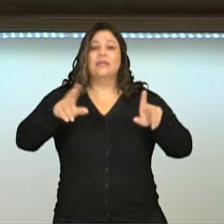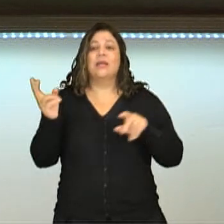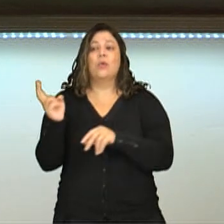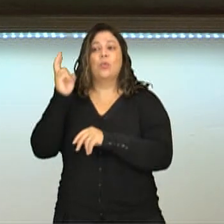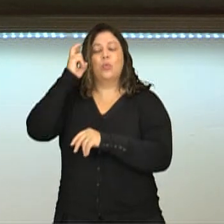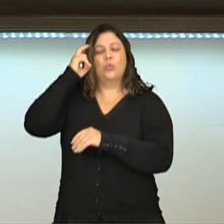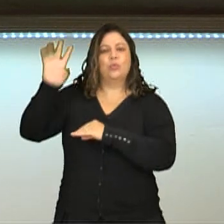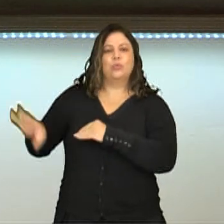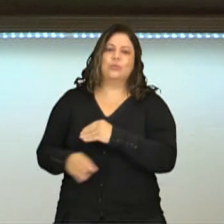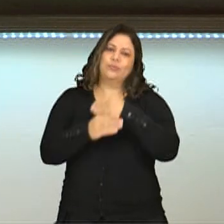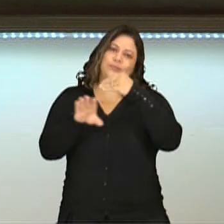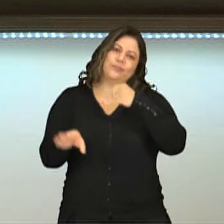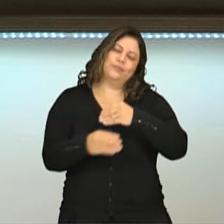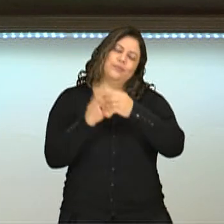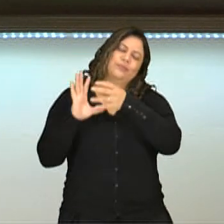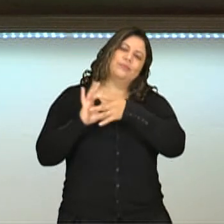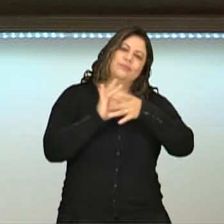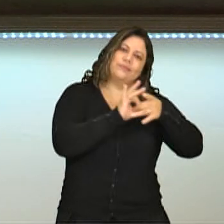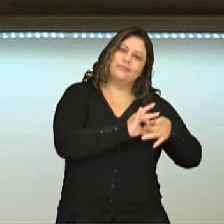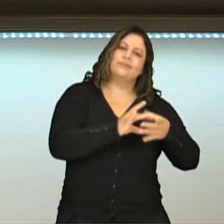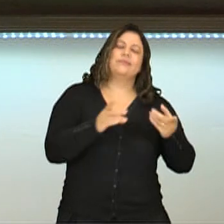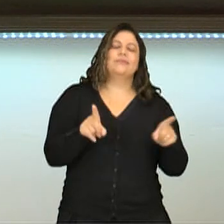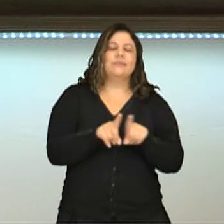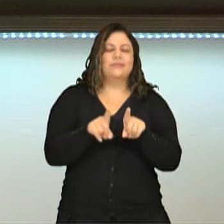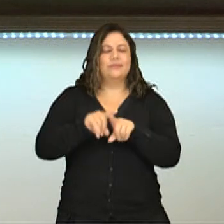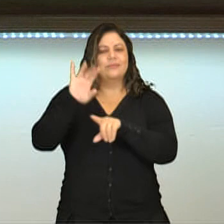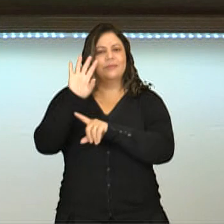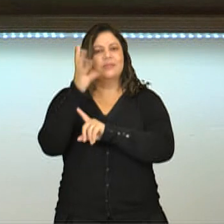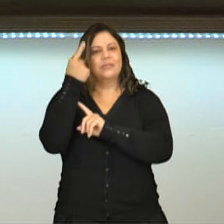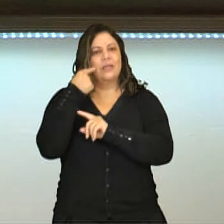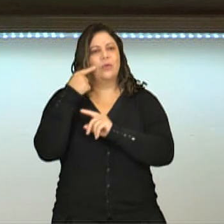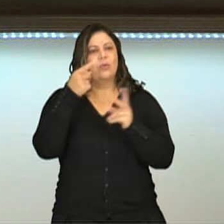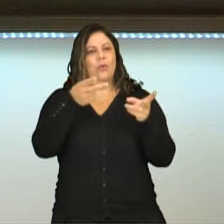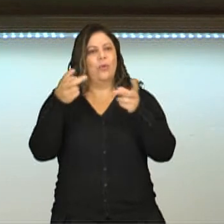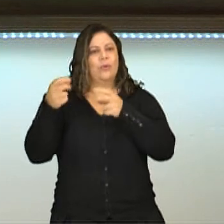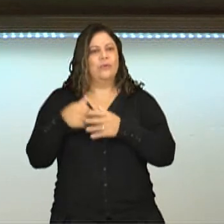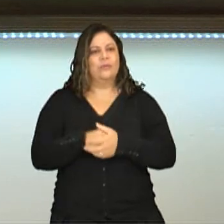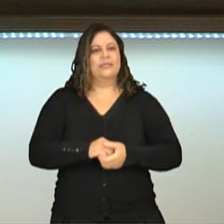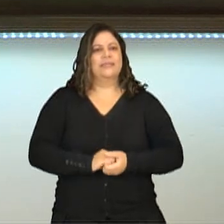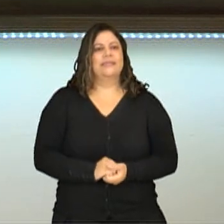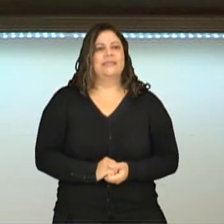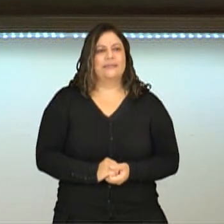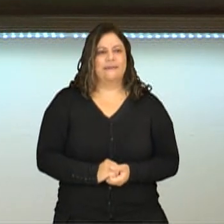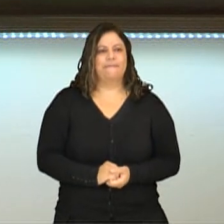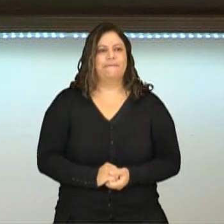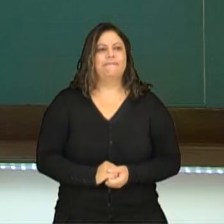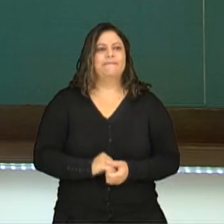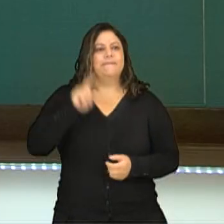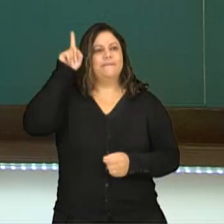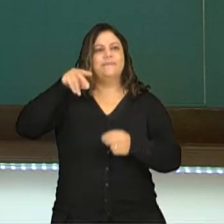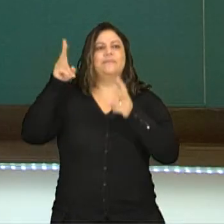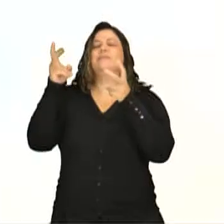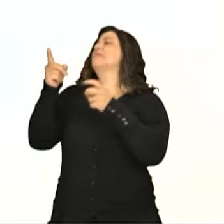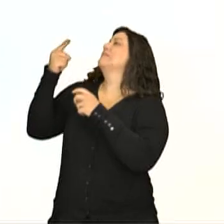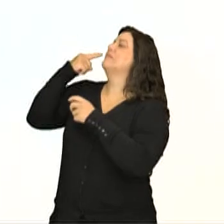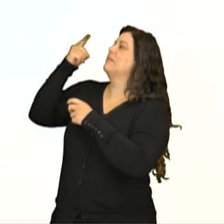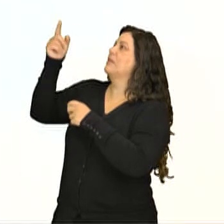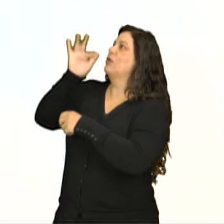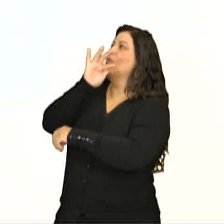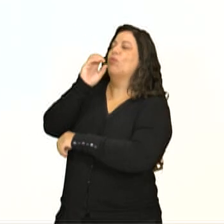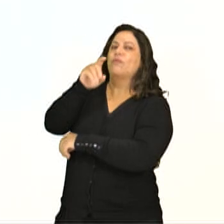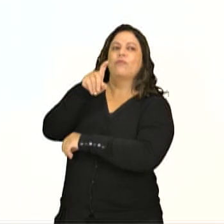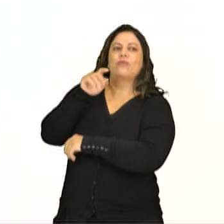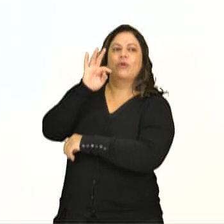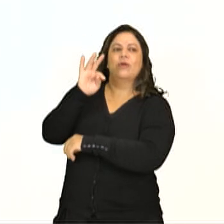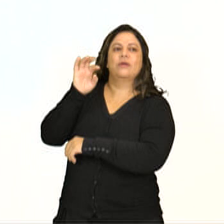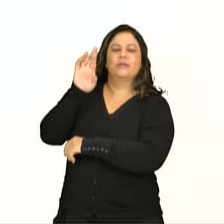acabam tendo outros contextos. Isso aconteceu com o Foxtrot também. Então, na sua origem, ela tem essa variação mais lenta,